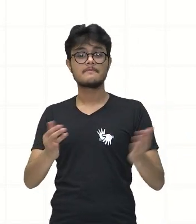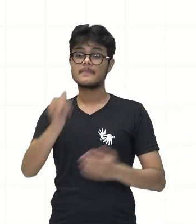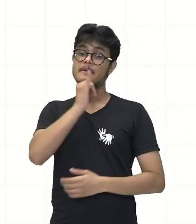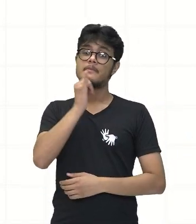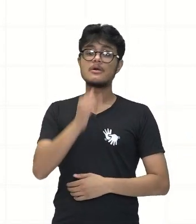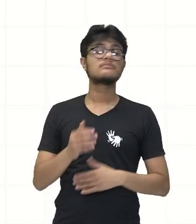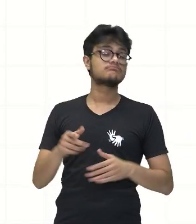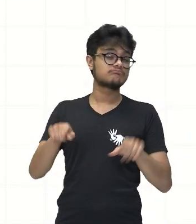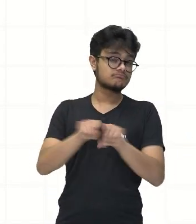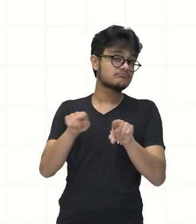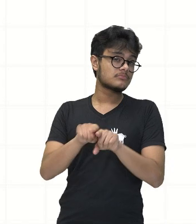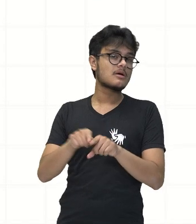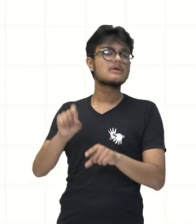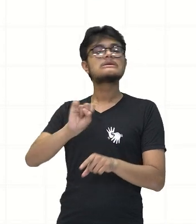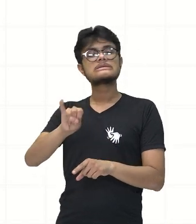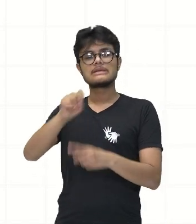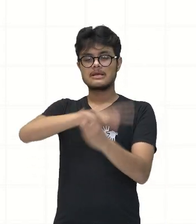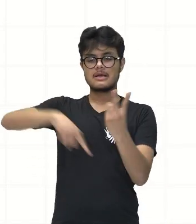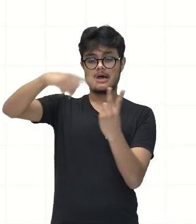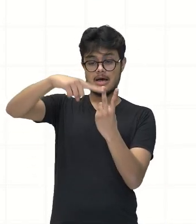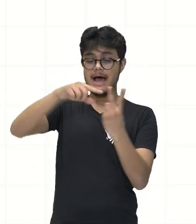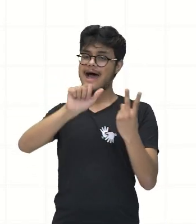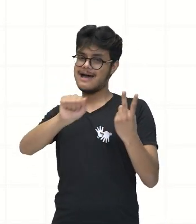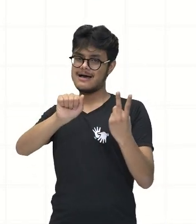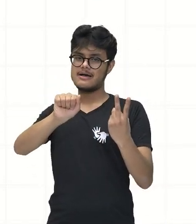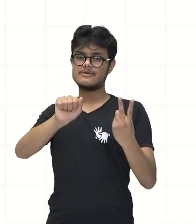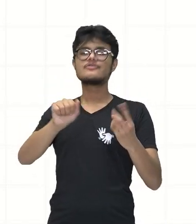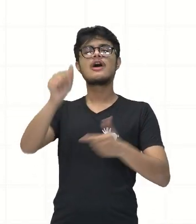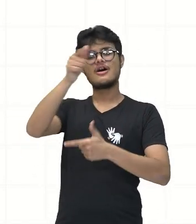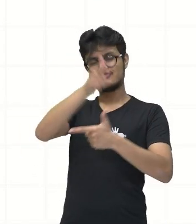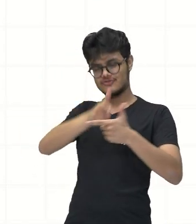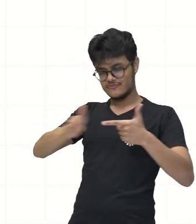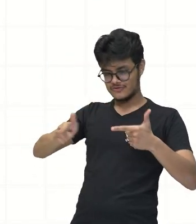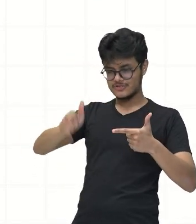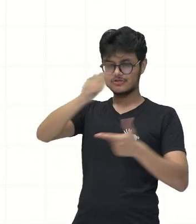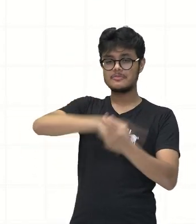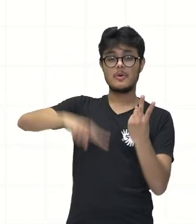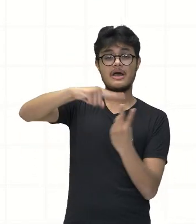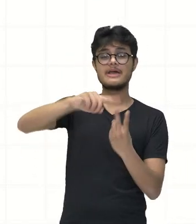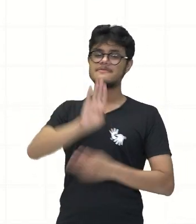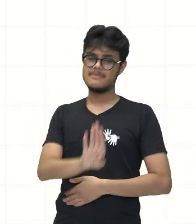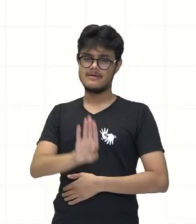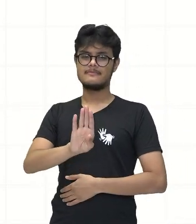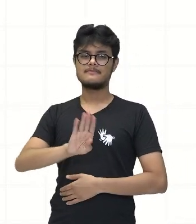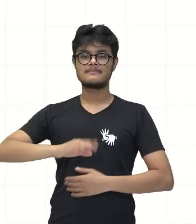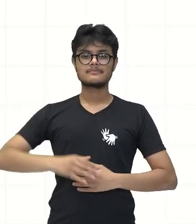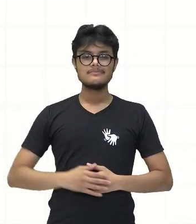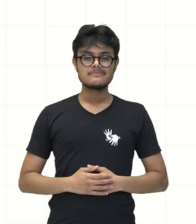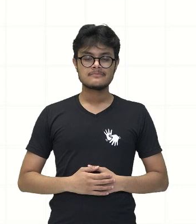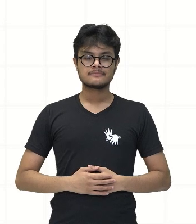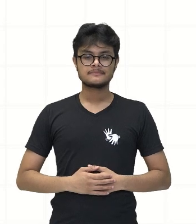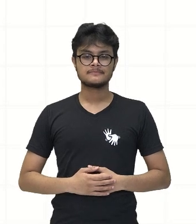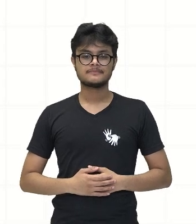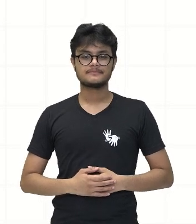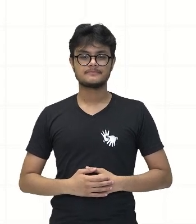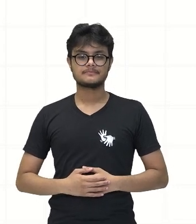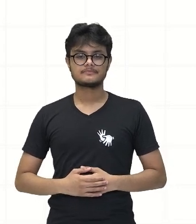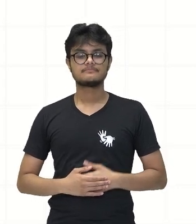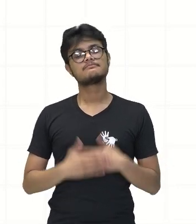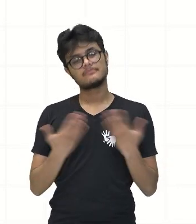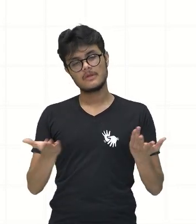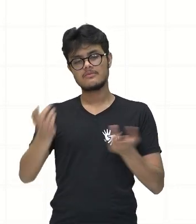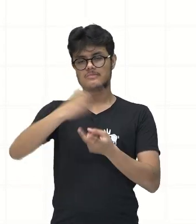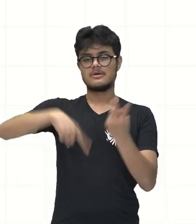pegar o radical do primeiro dividido pelo radical do segundo, ou seja, o radical